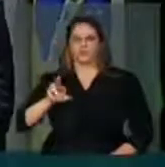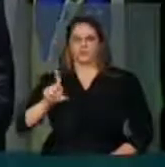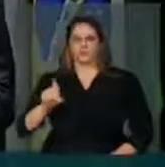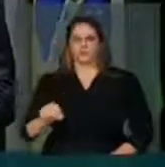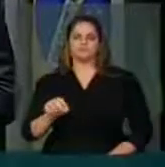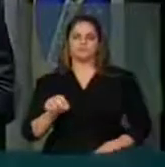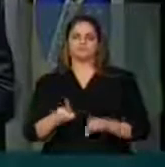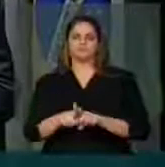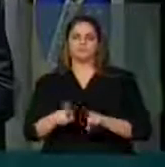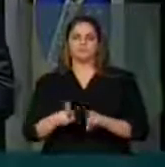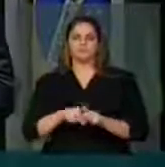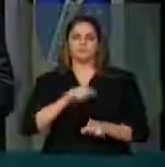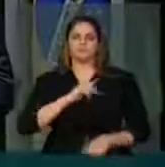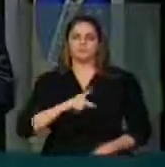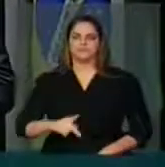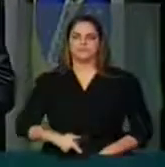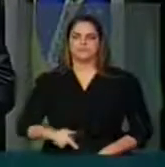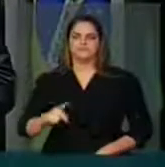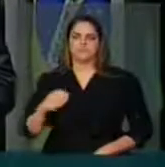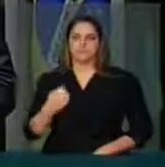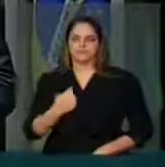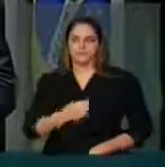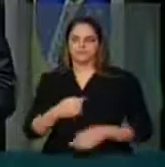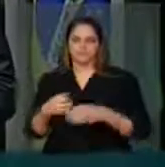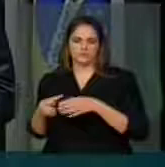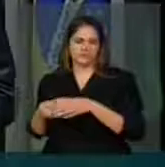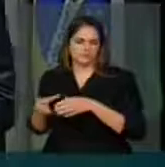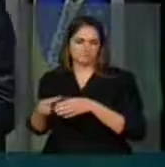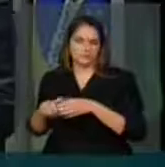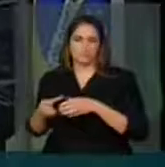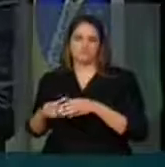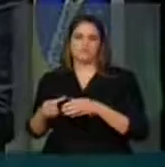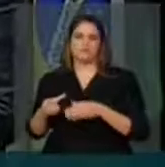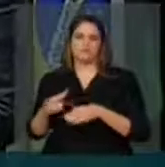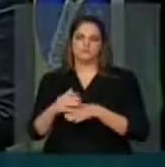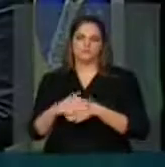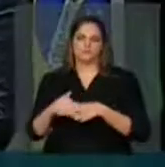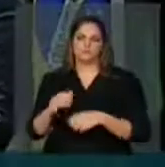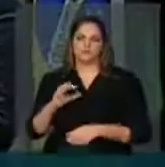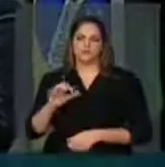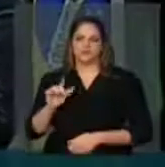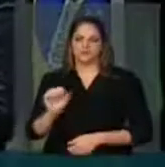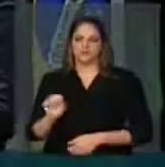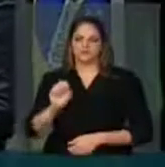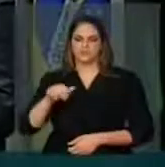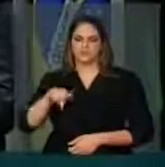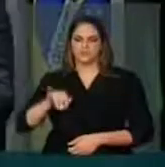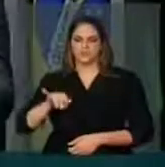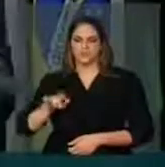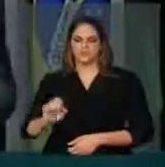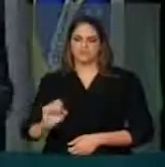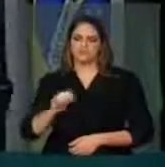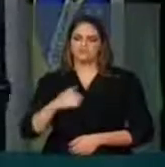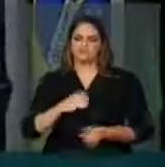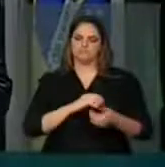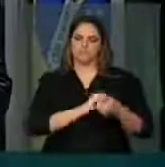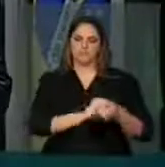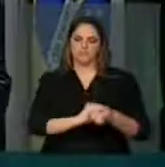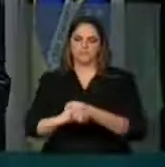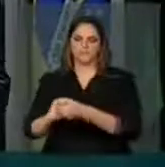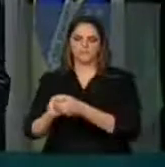juntamente com o presidente nacional do nosso partido, nosso querido Carlos Siqueira, cumprimentar todas as